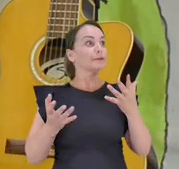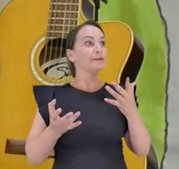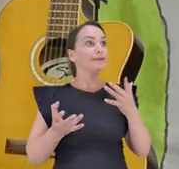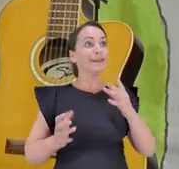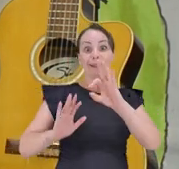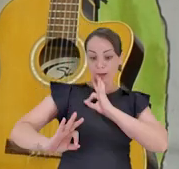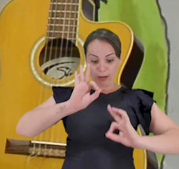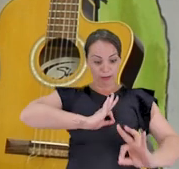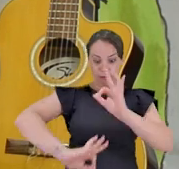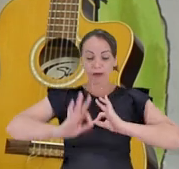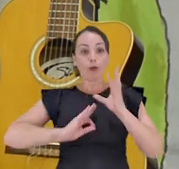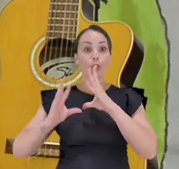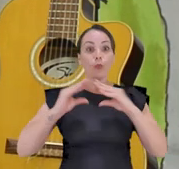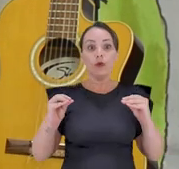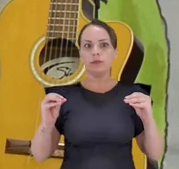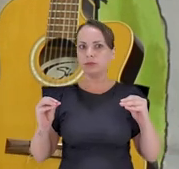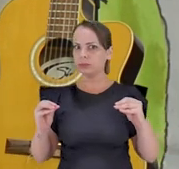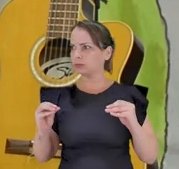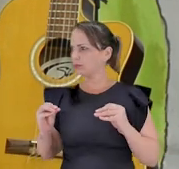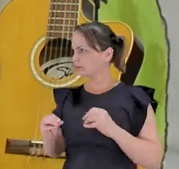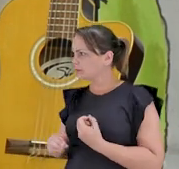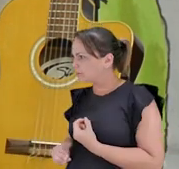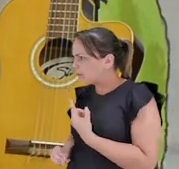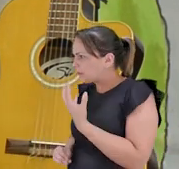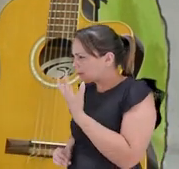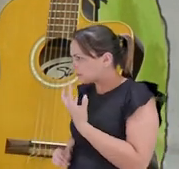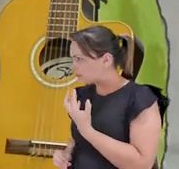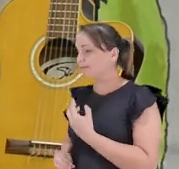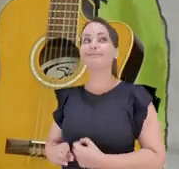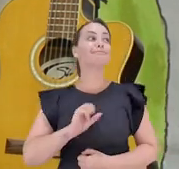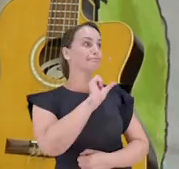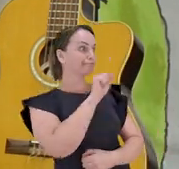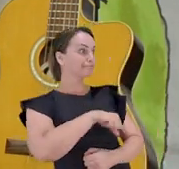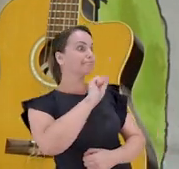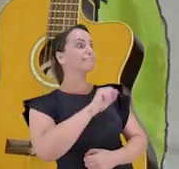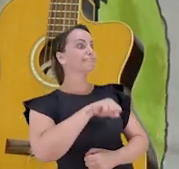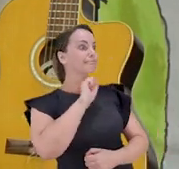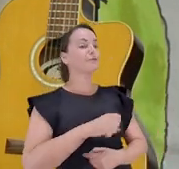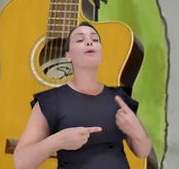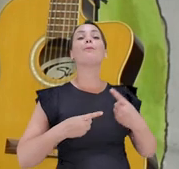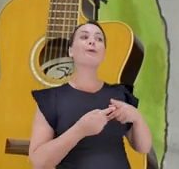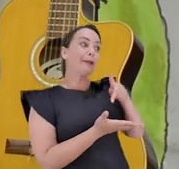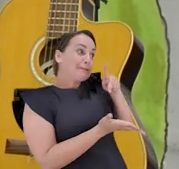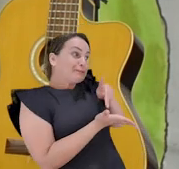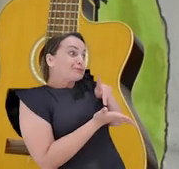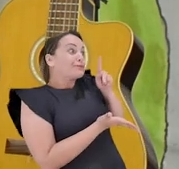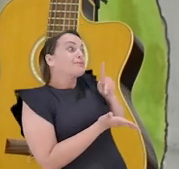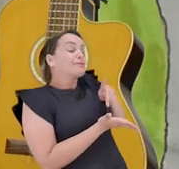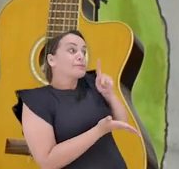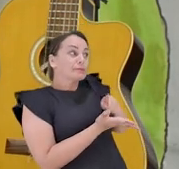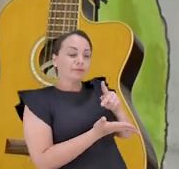a oncinha sumiu. Mas não diga. Digo sim, porque é a pura